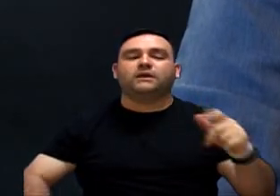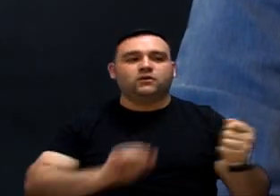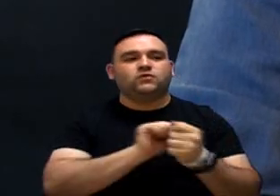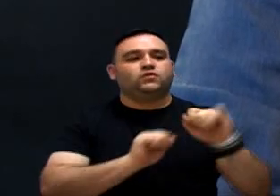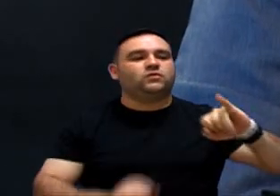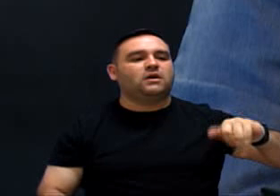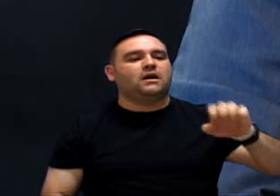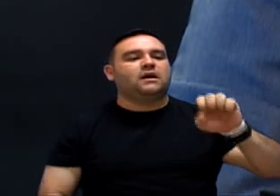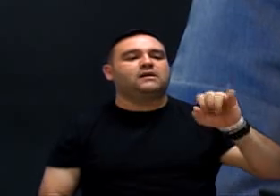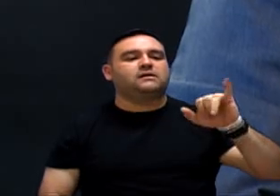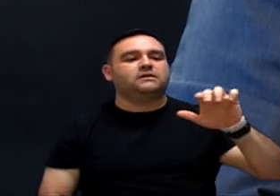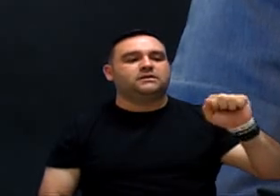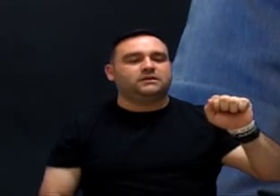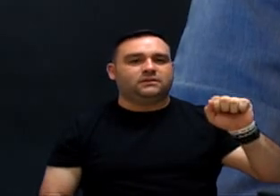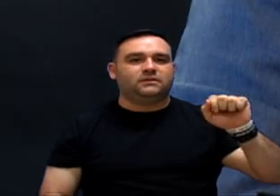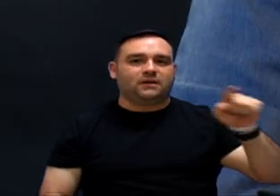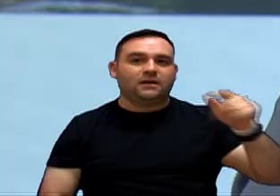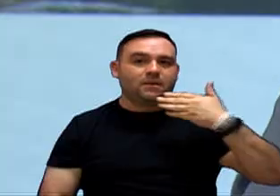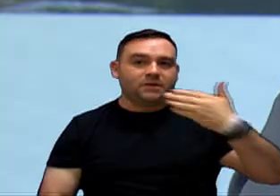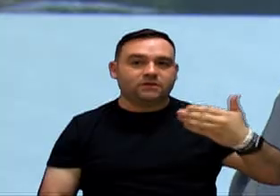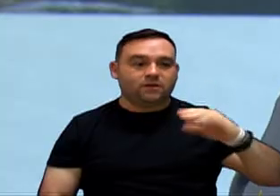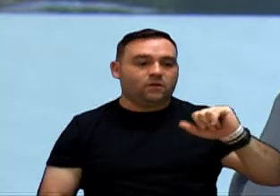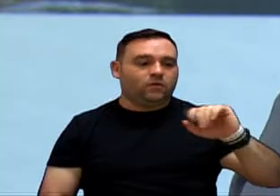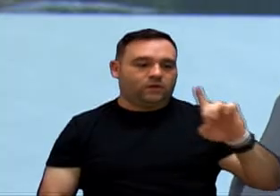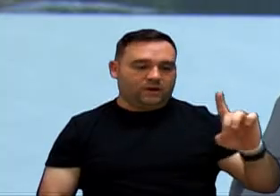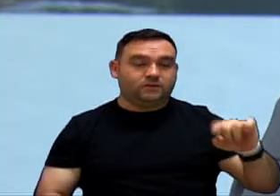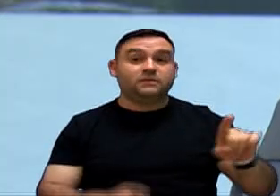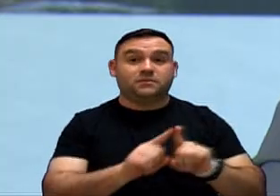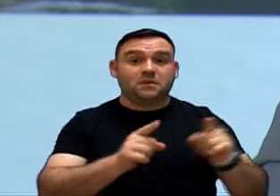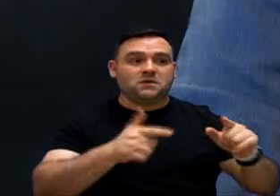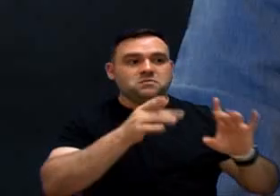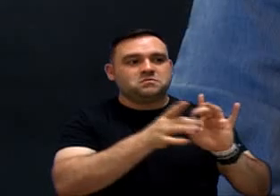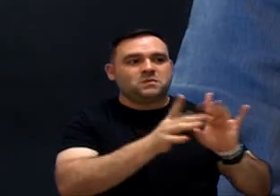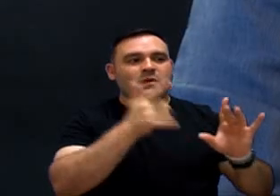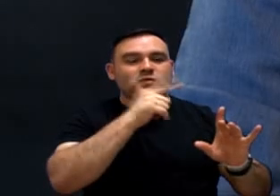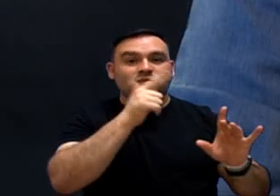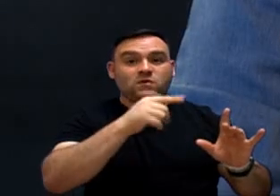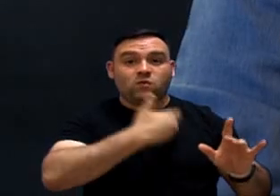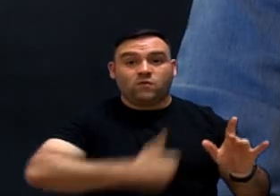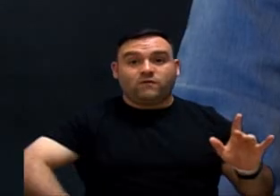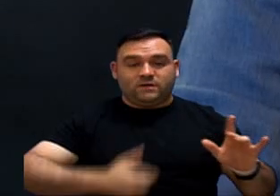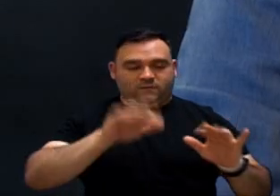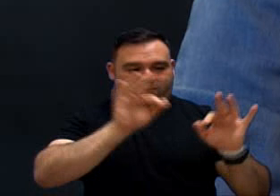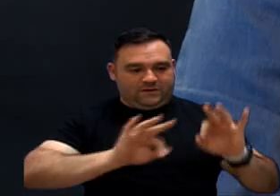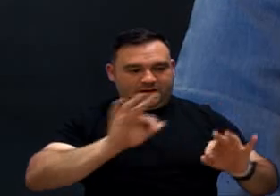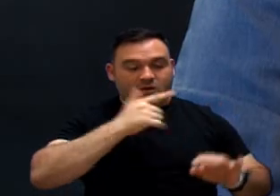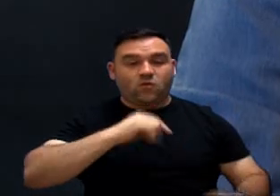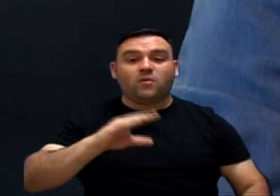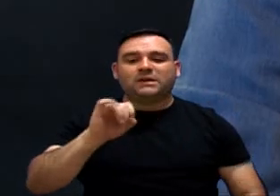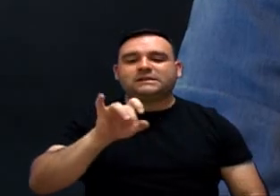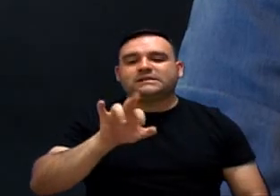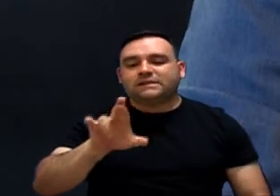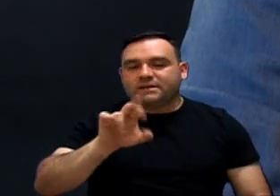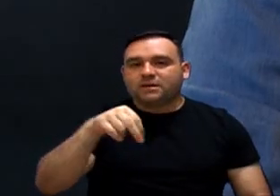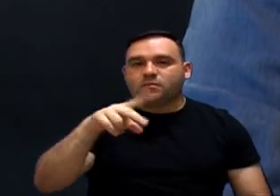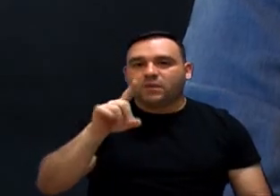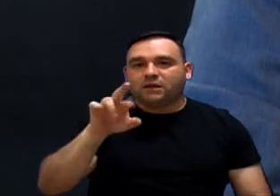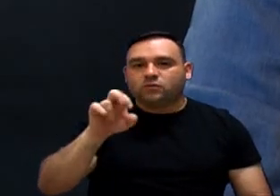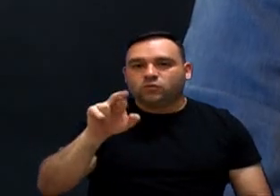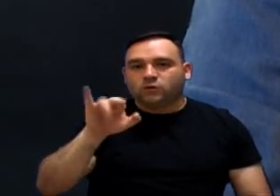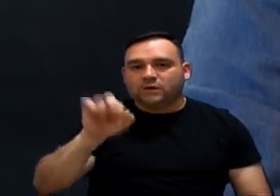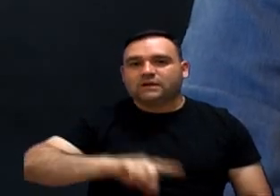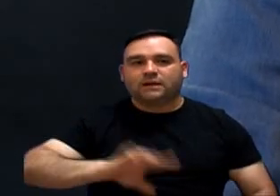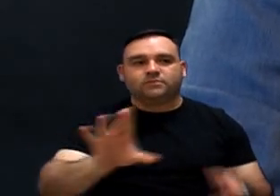Jéssica, ela me pediu, do CAD. Eu fui lá e liberei, junto ao governo federal e o deputado Cezinho de Madureira, imediatamente